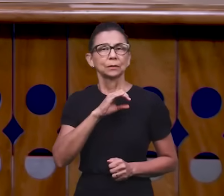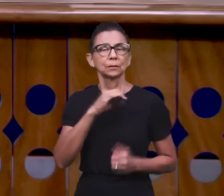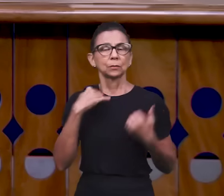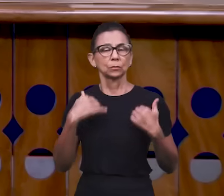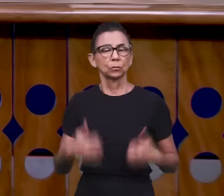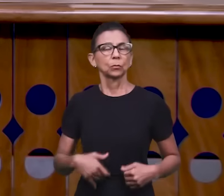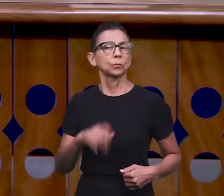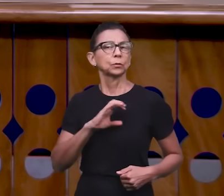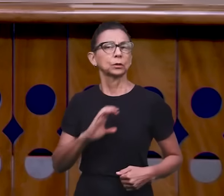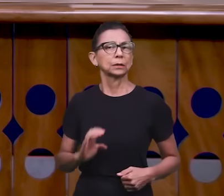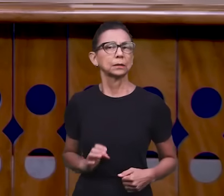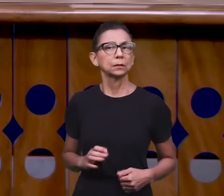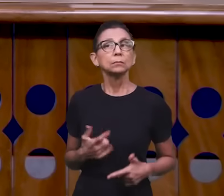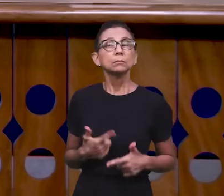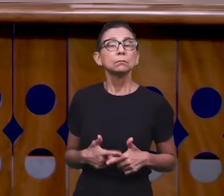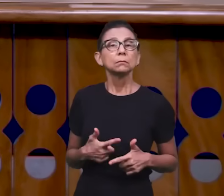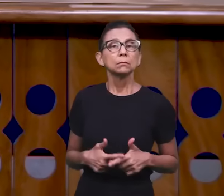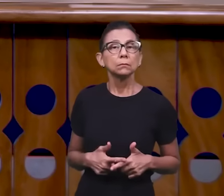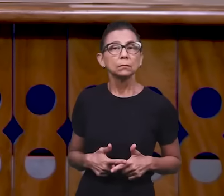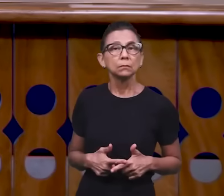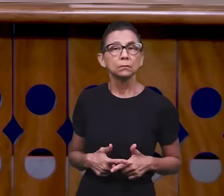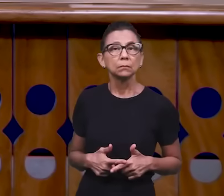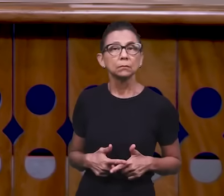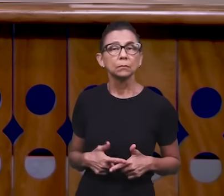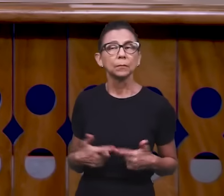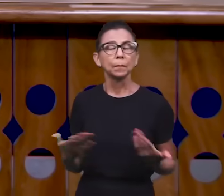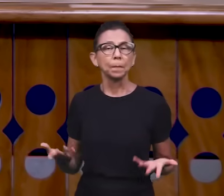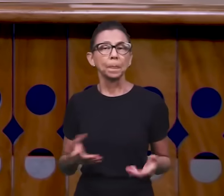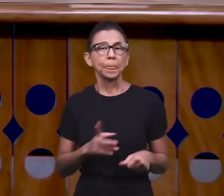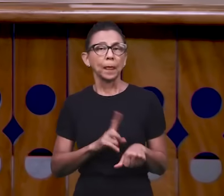de Cristo. Por que isso? Porque o momento que nós